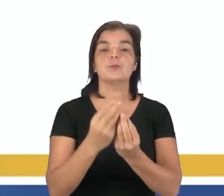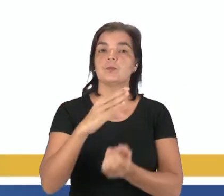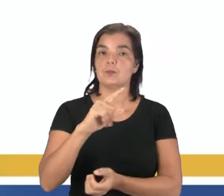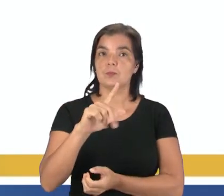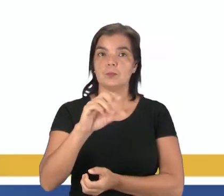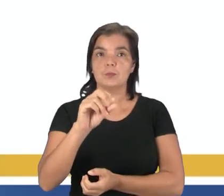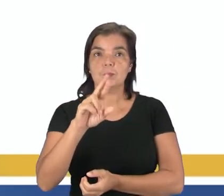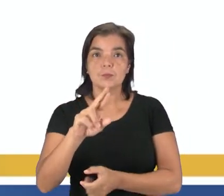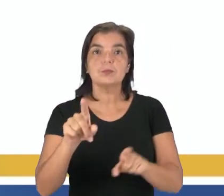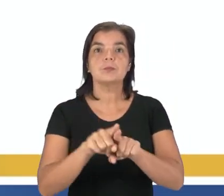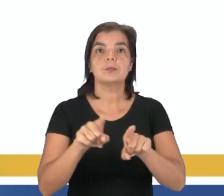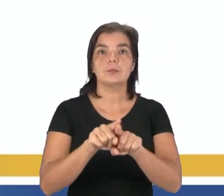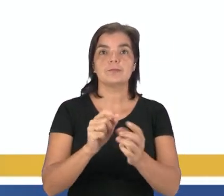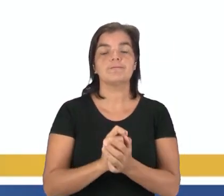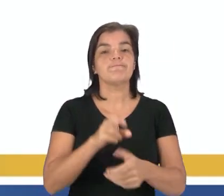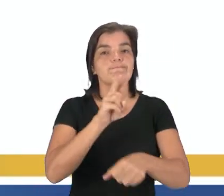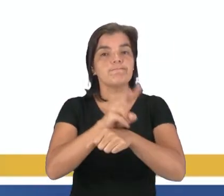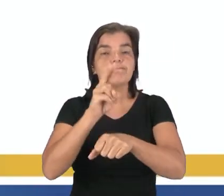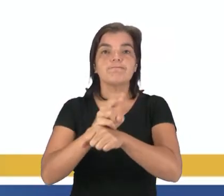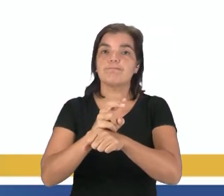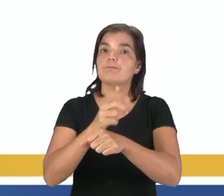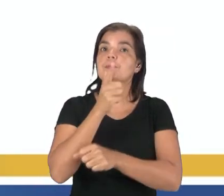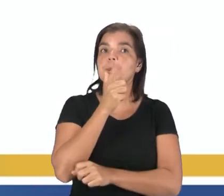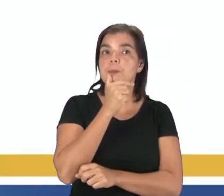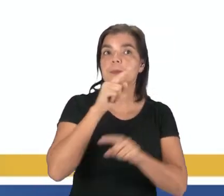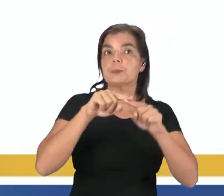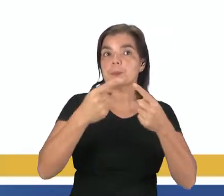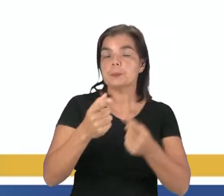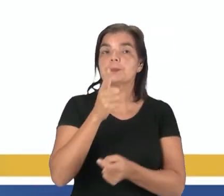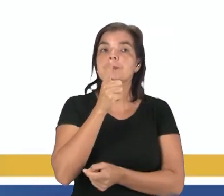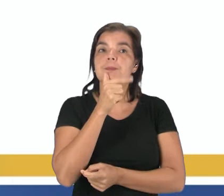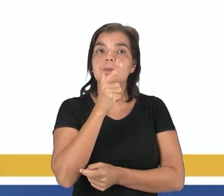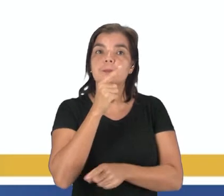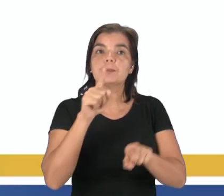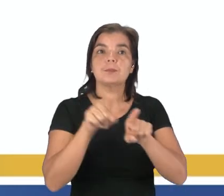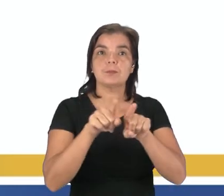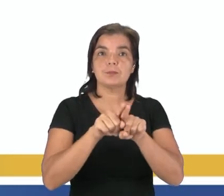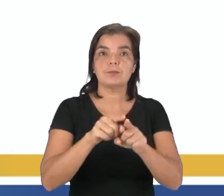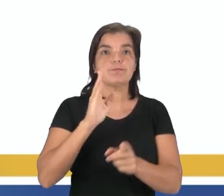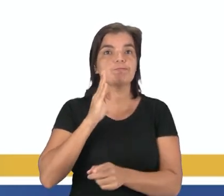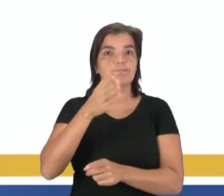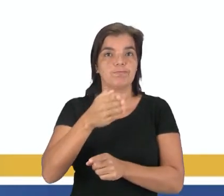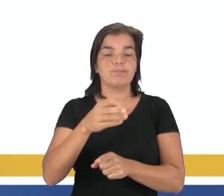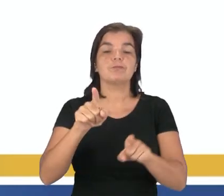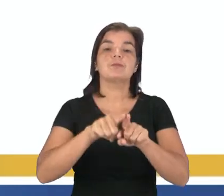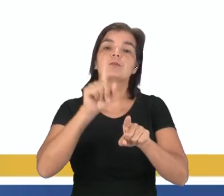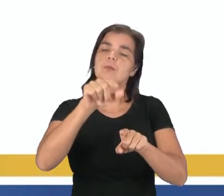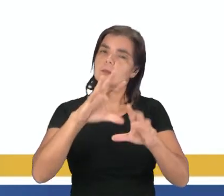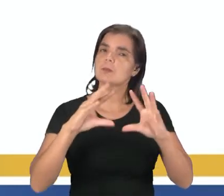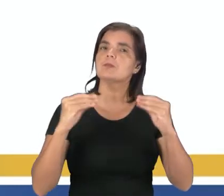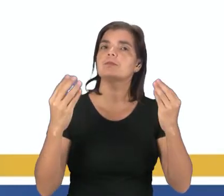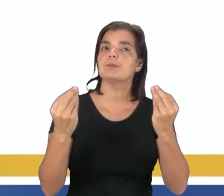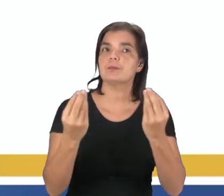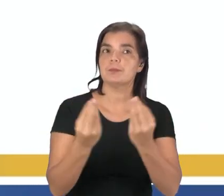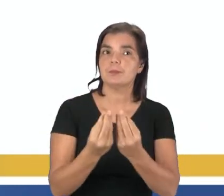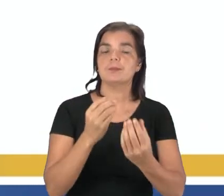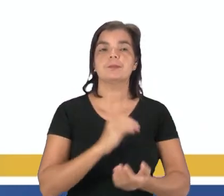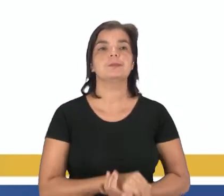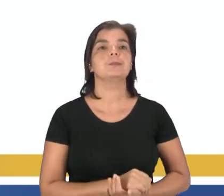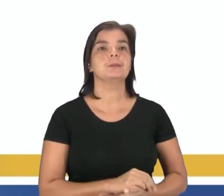substâncias, como cloro, na estação de tratamento de água. Mas a água mineral obtida diretamente da fonte é